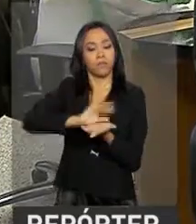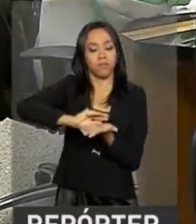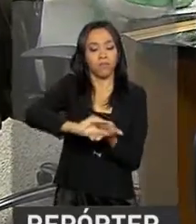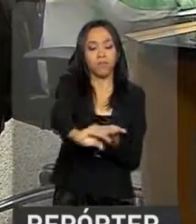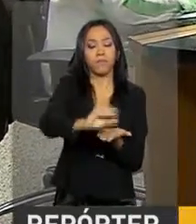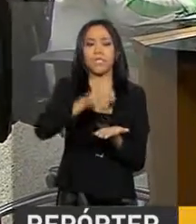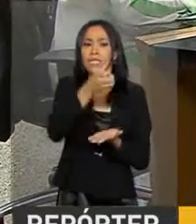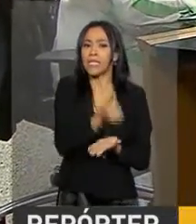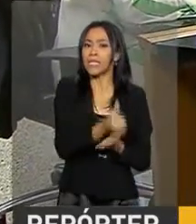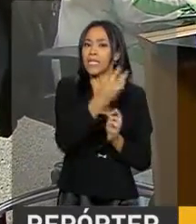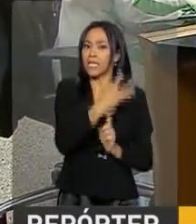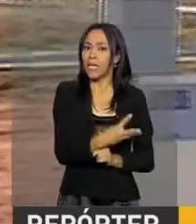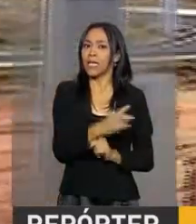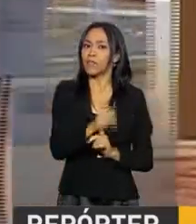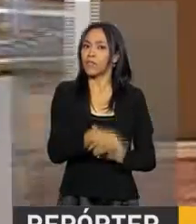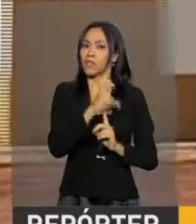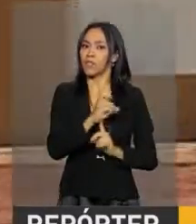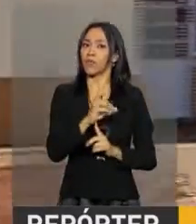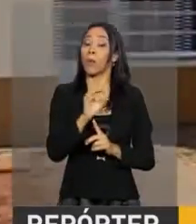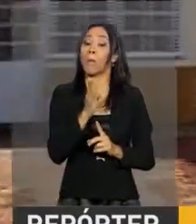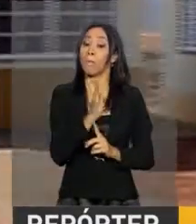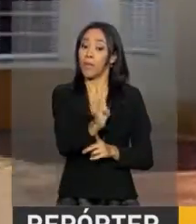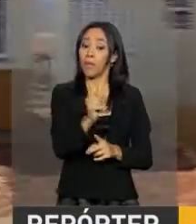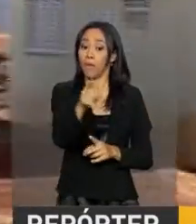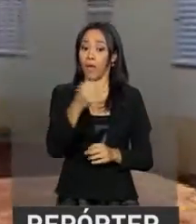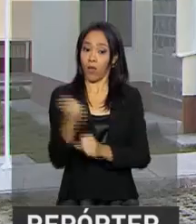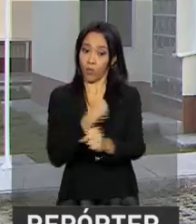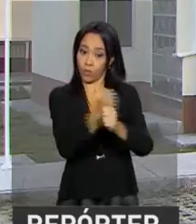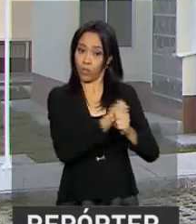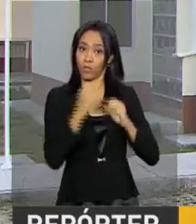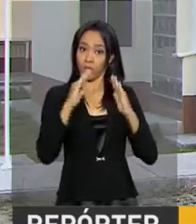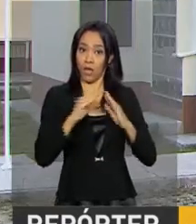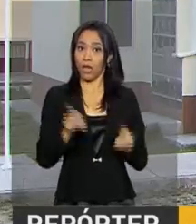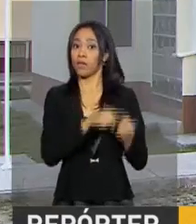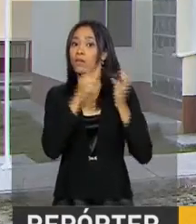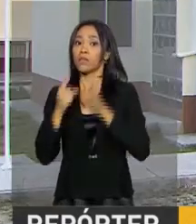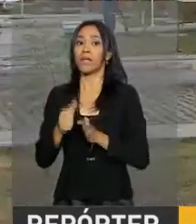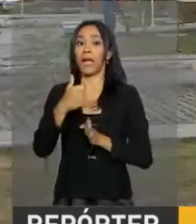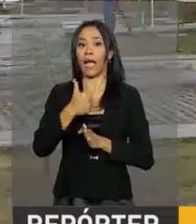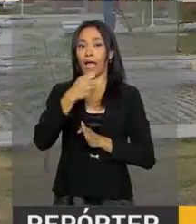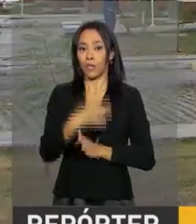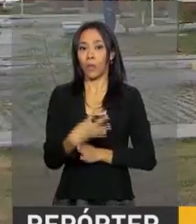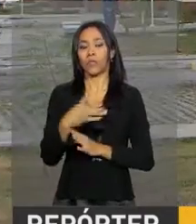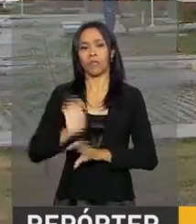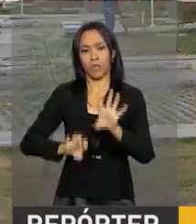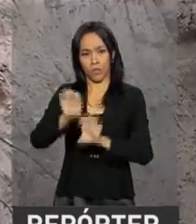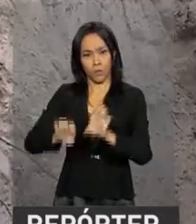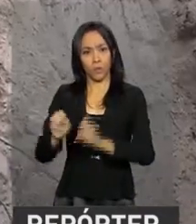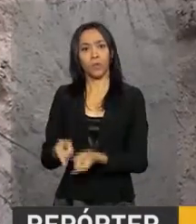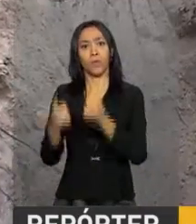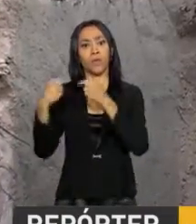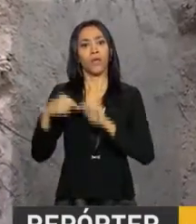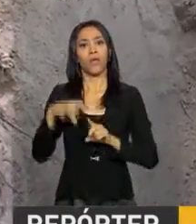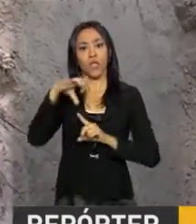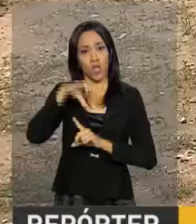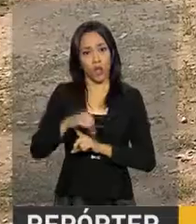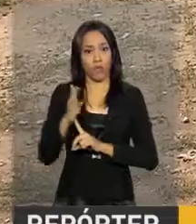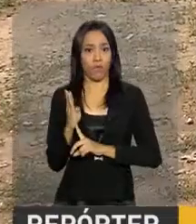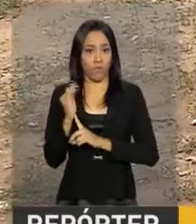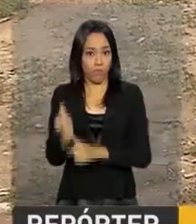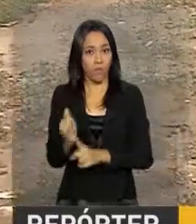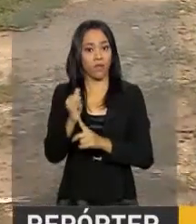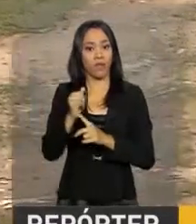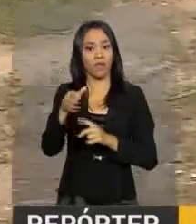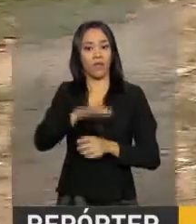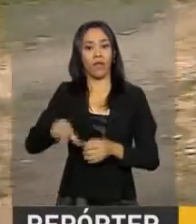63 e meio bilhões para habitação popular 14 bilhões para infraestrutura e 9 bilhões para